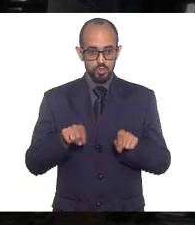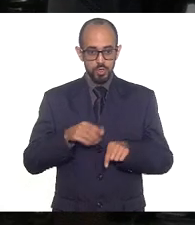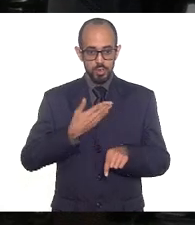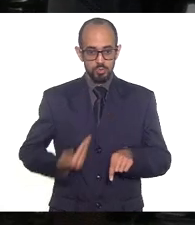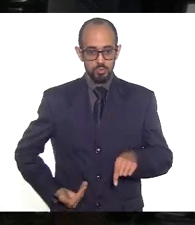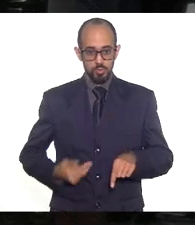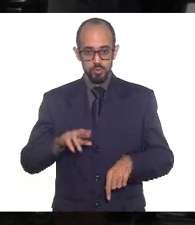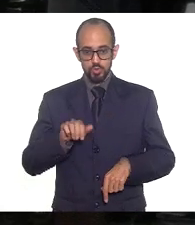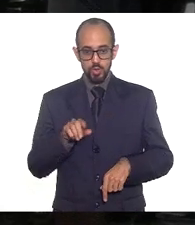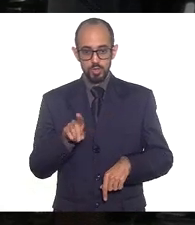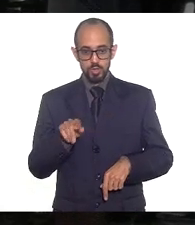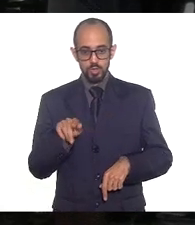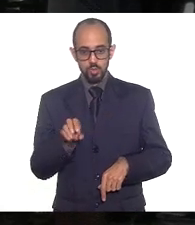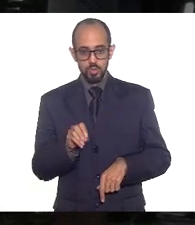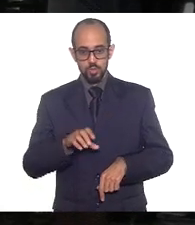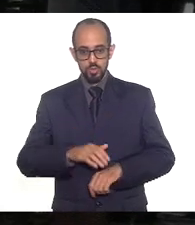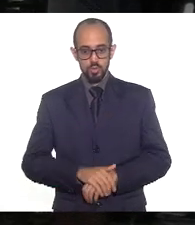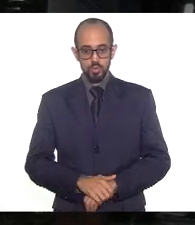e